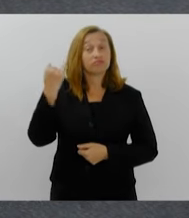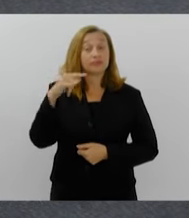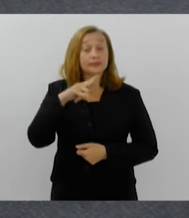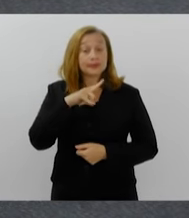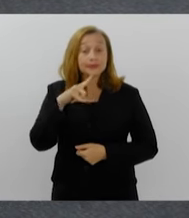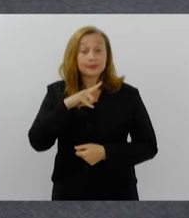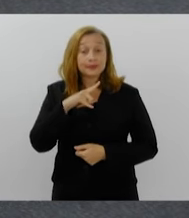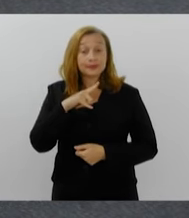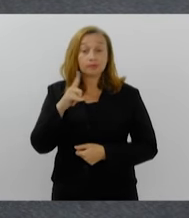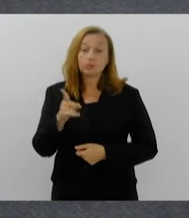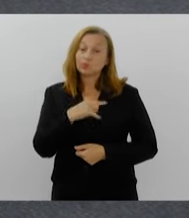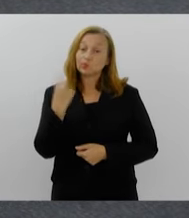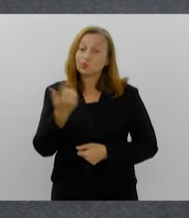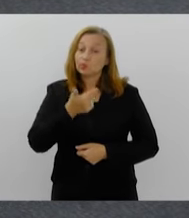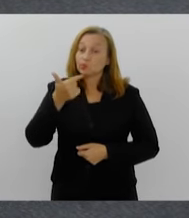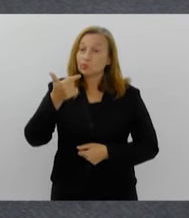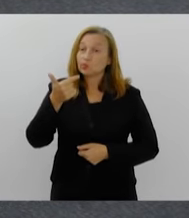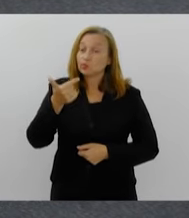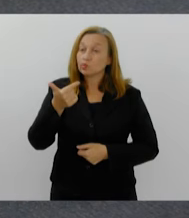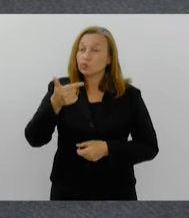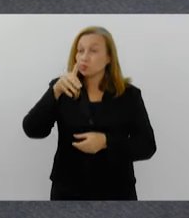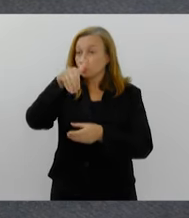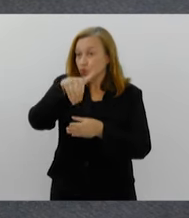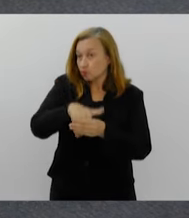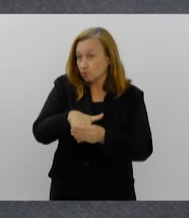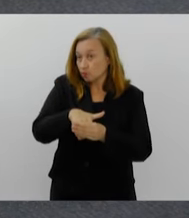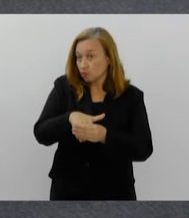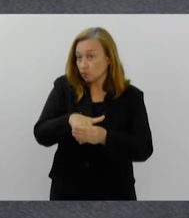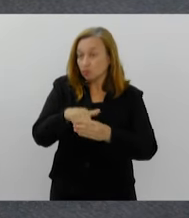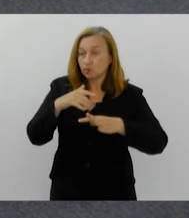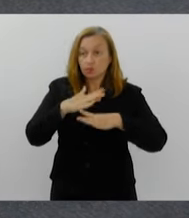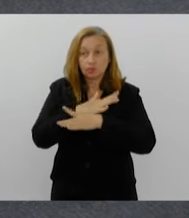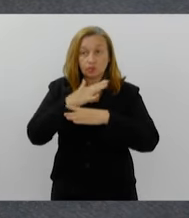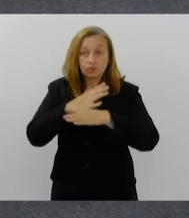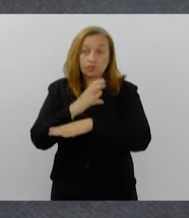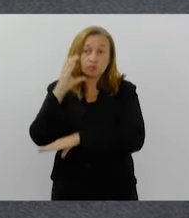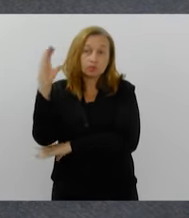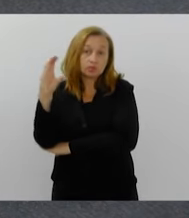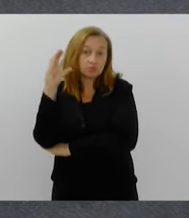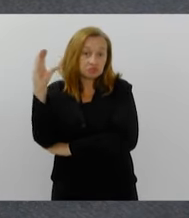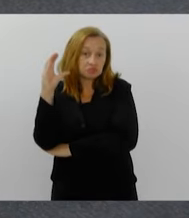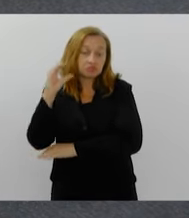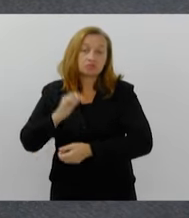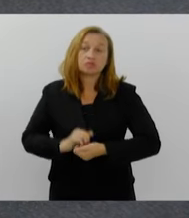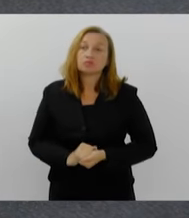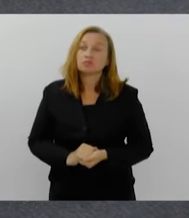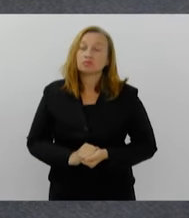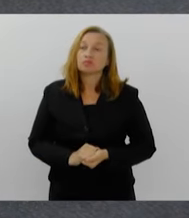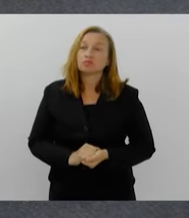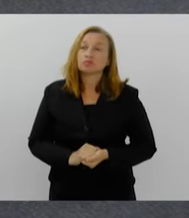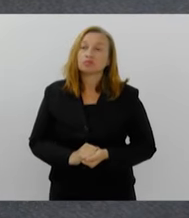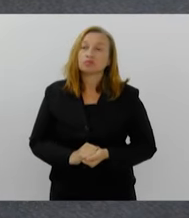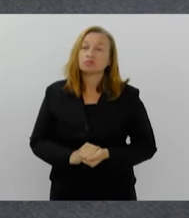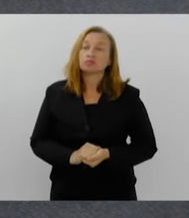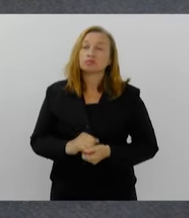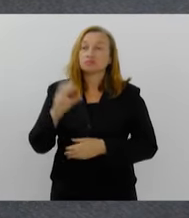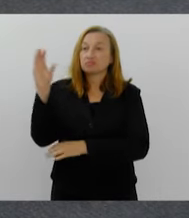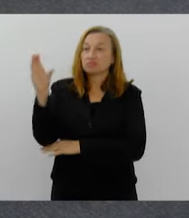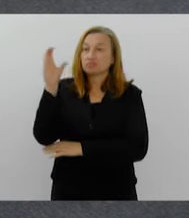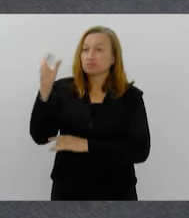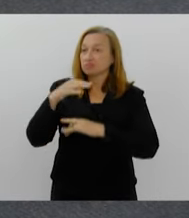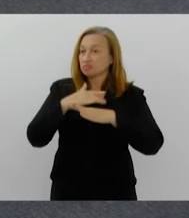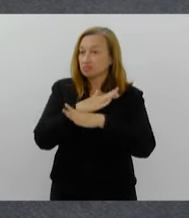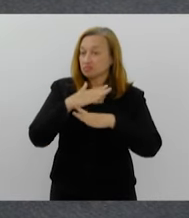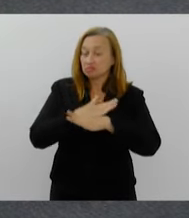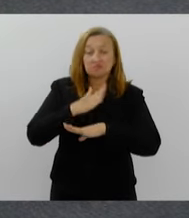tivemos o nosso segundo turno na cidade de Niterói. Niterói, que é uma cidade das